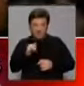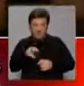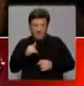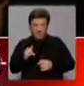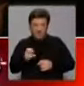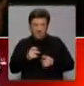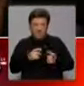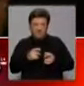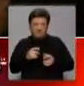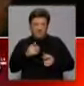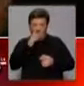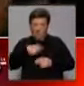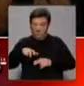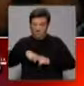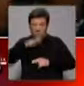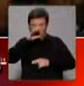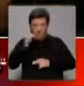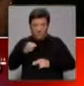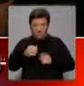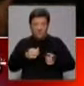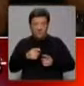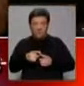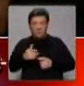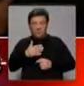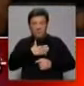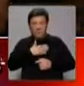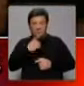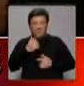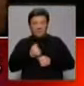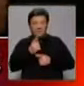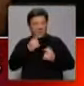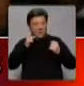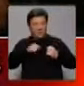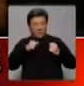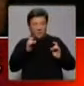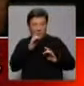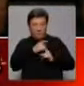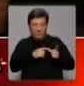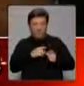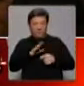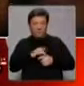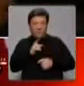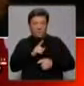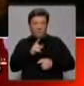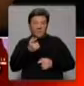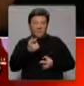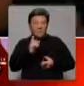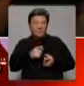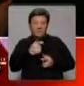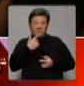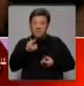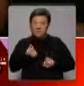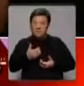ciza estando no governo recusar chegar a um acordo com a união europeia para para enfim para que a